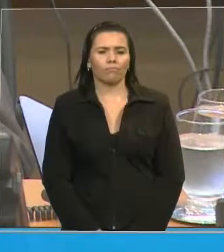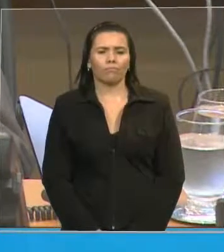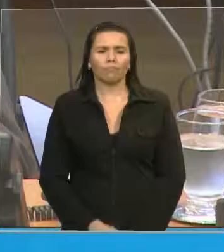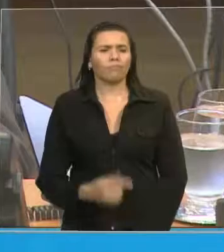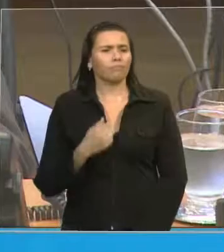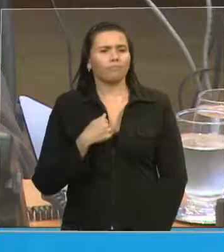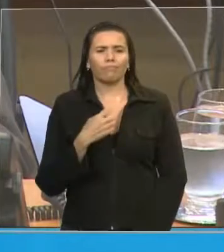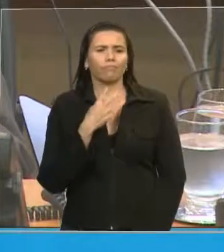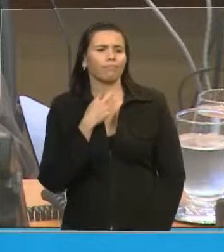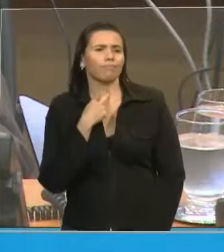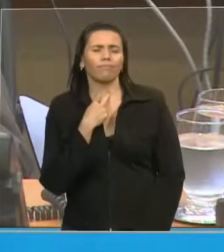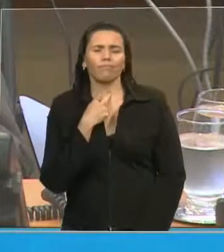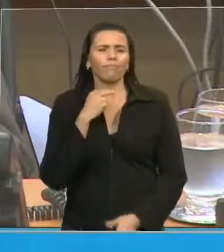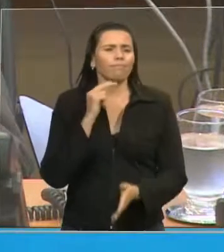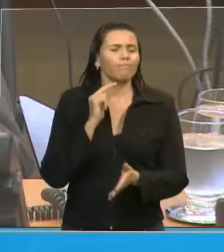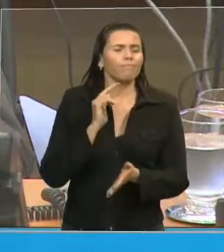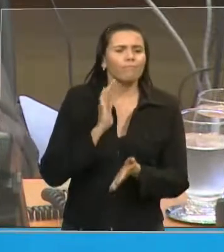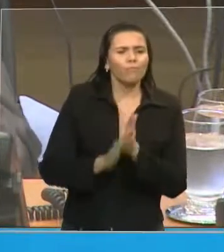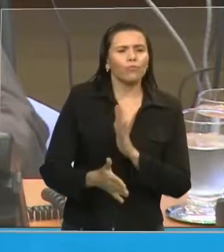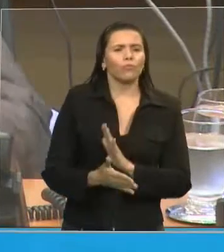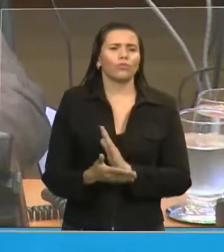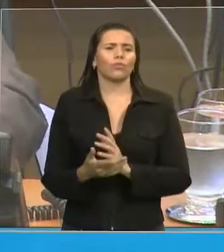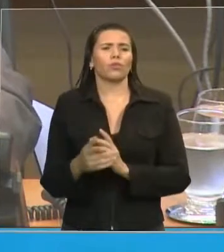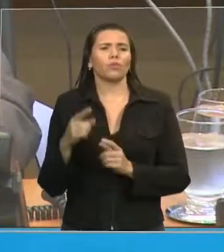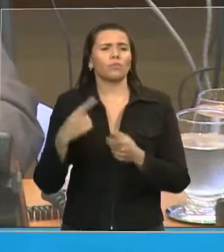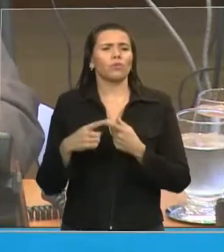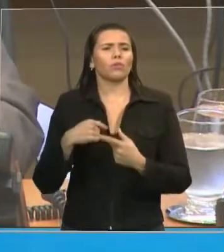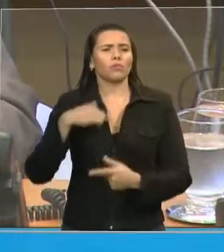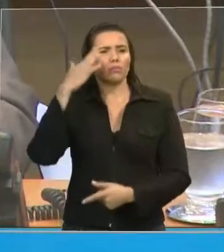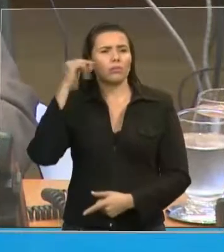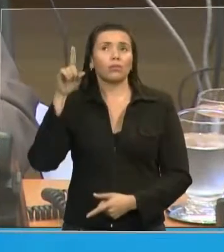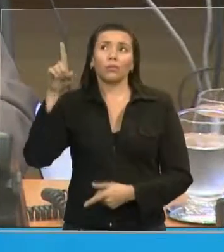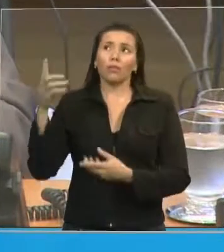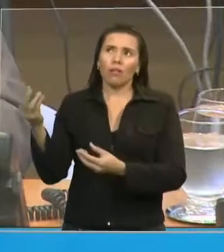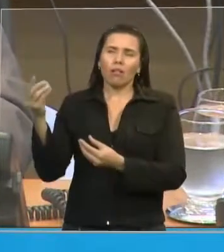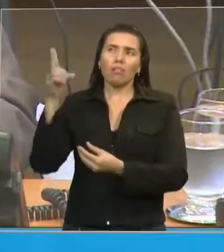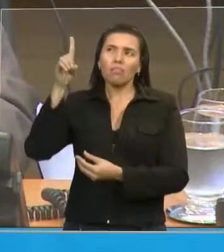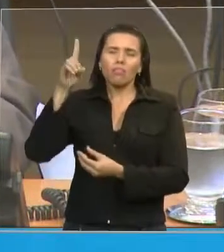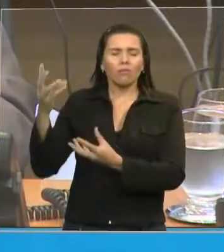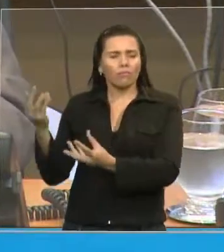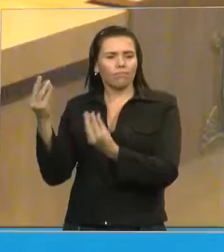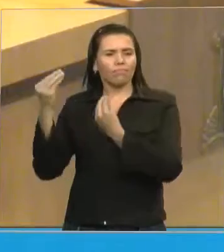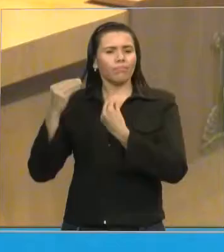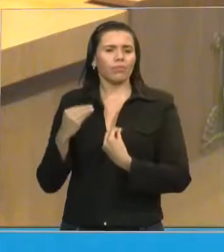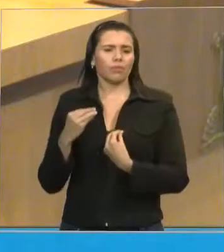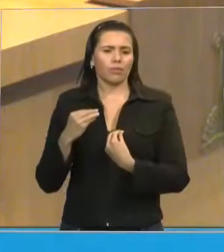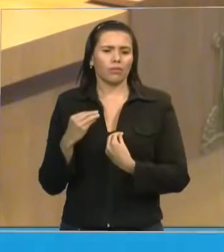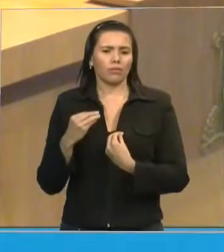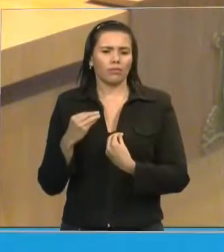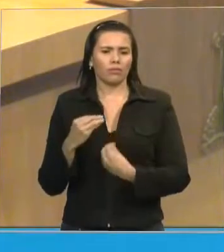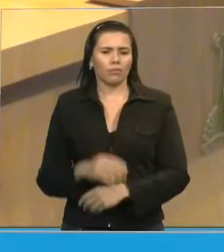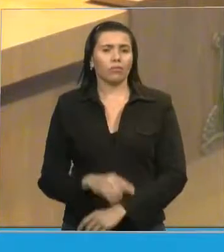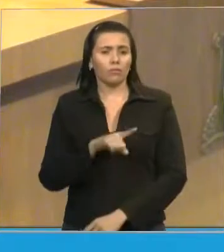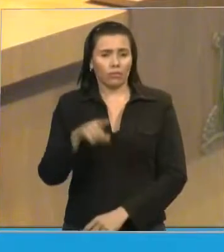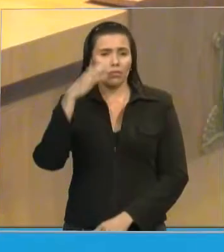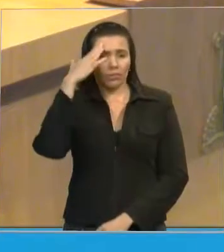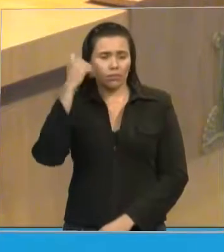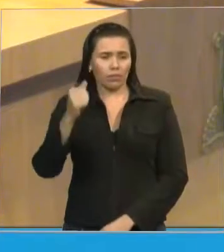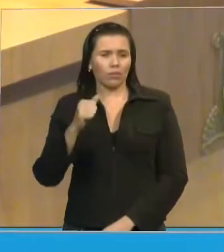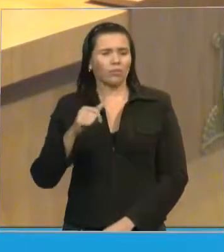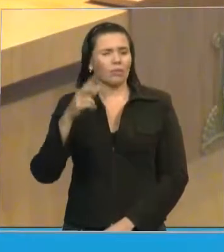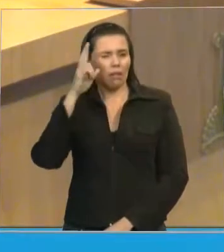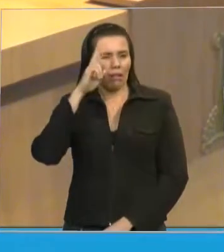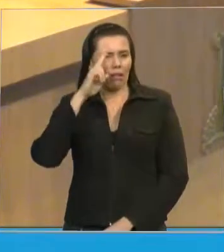fugir de exercitar o dom dado por Deus. Todos hão de concordar que a desobediência do profeta